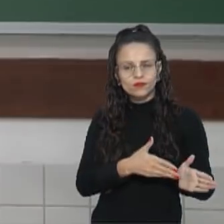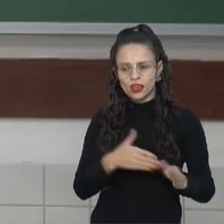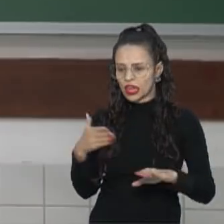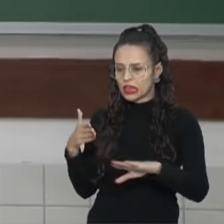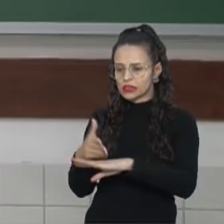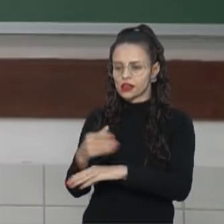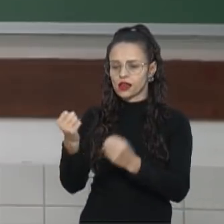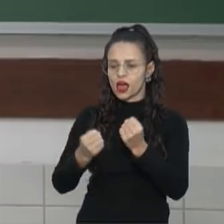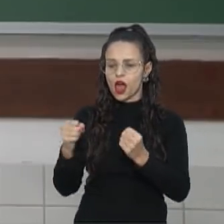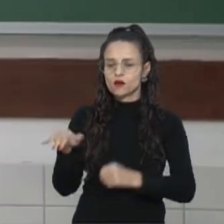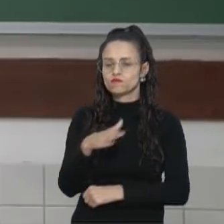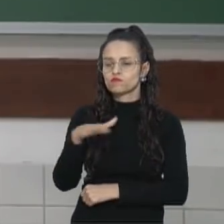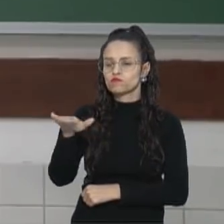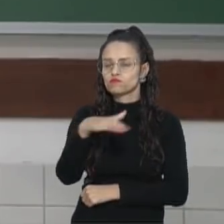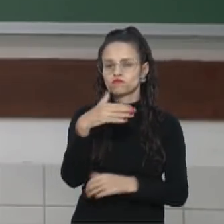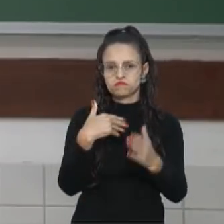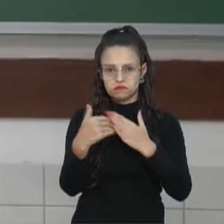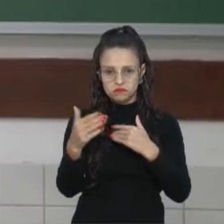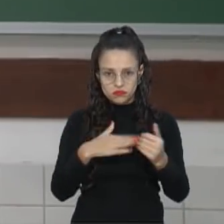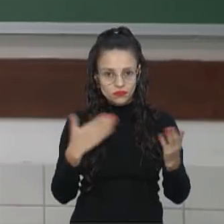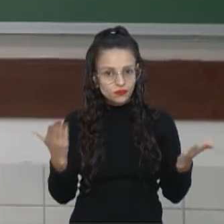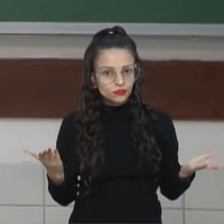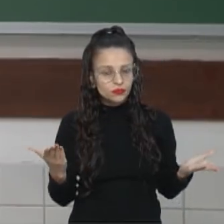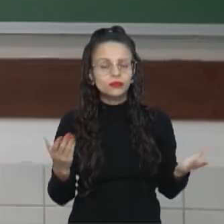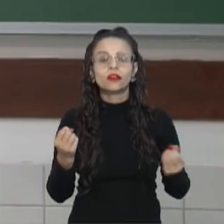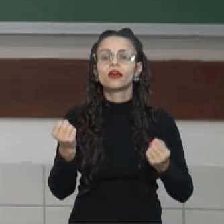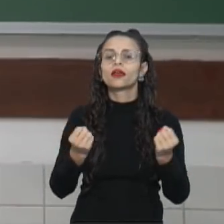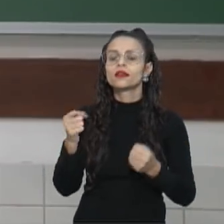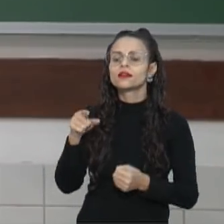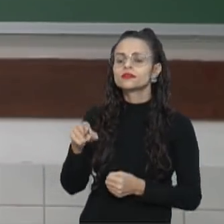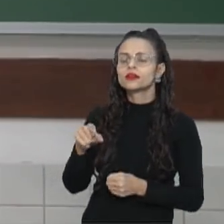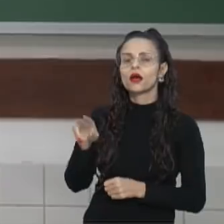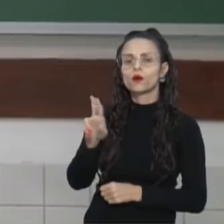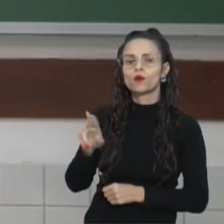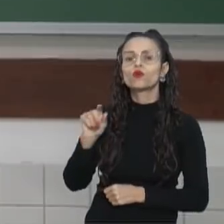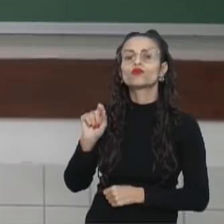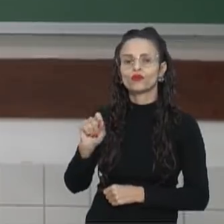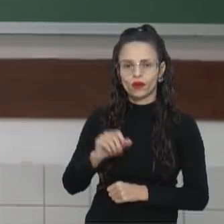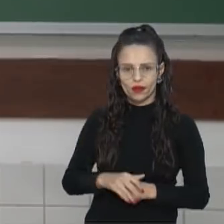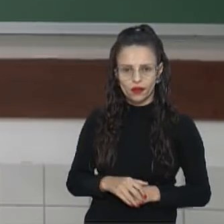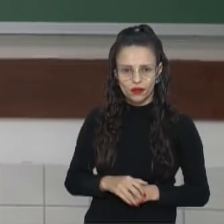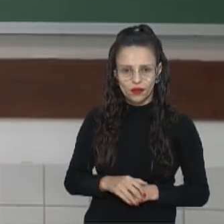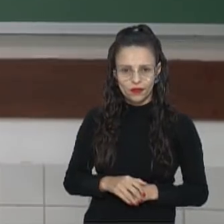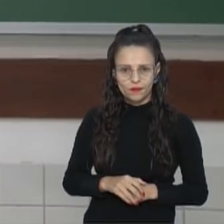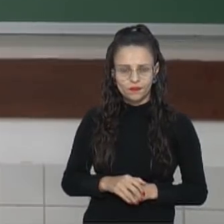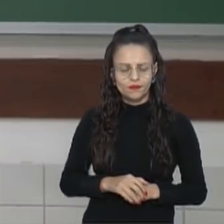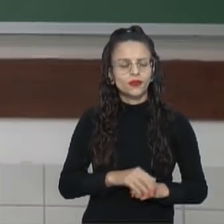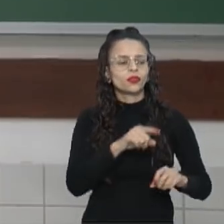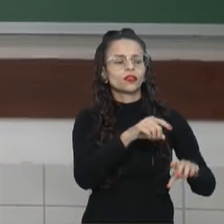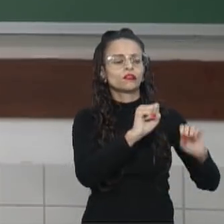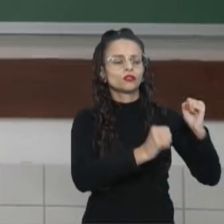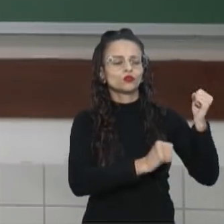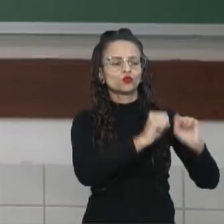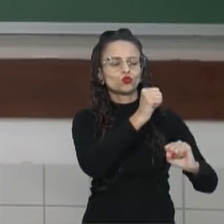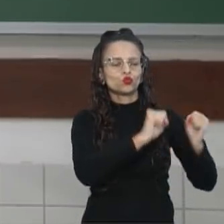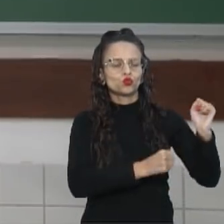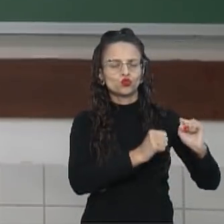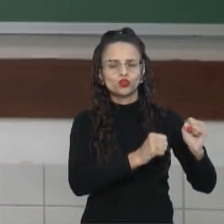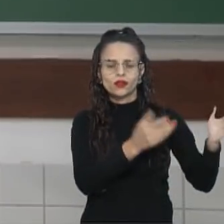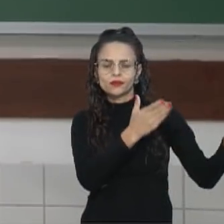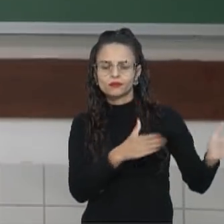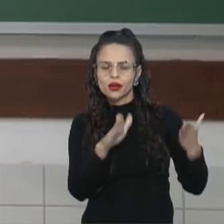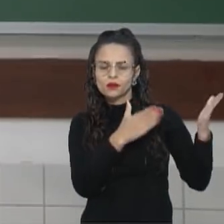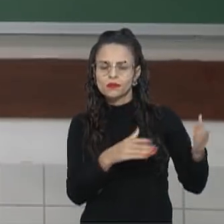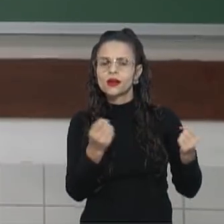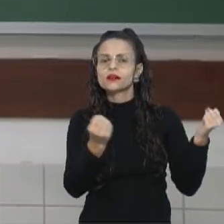lugar? Depende. Esse carro é movido pelo quê? A energia da indústria que fabricou esse carro é gerada de que